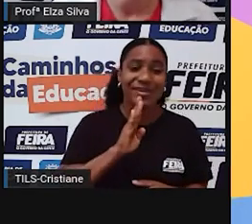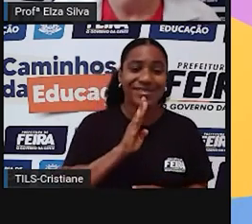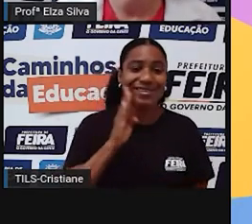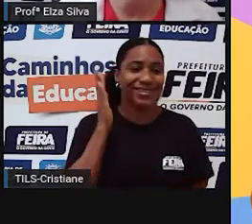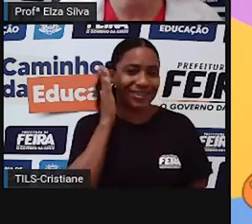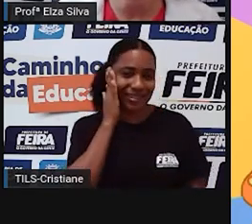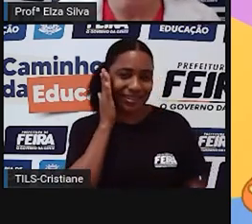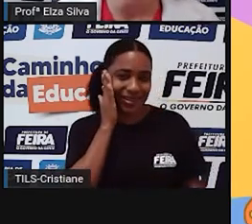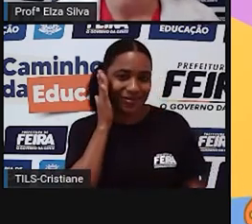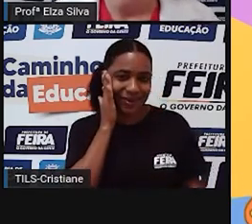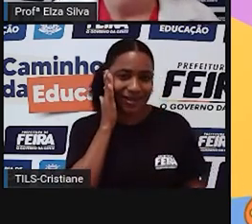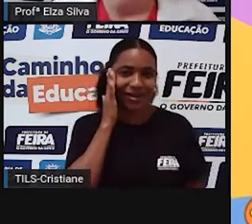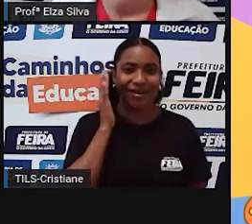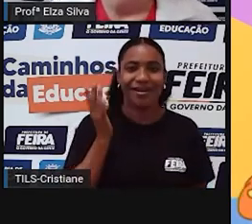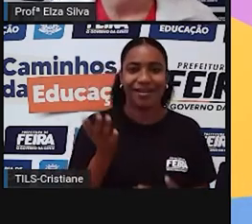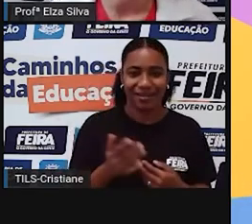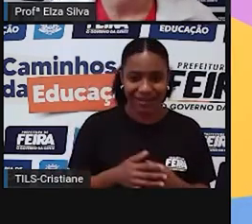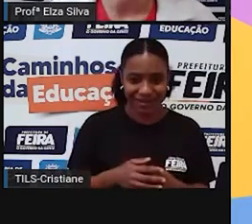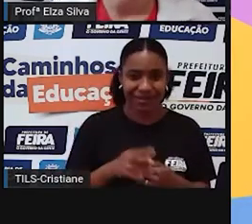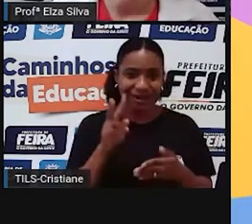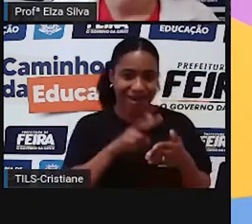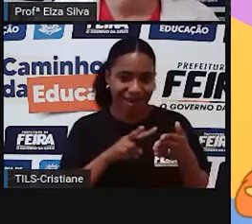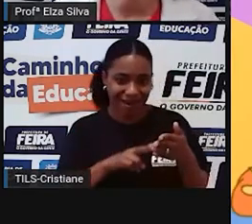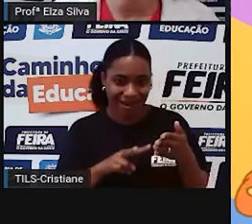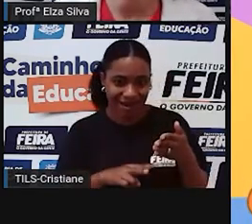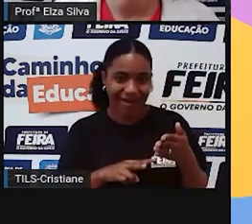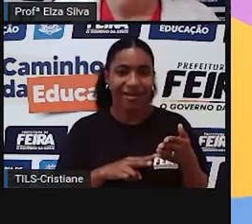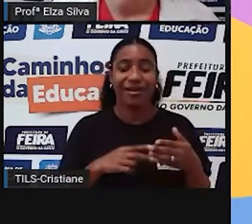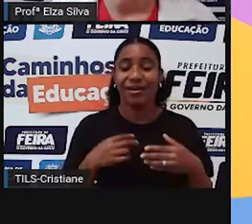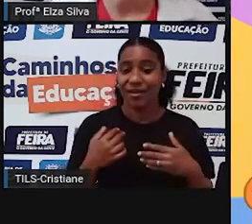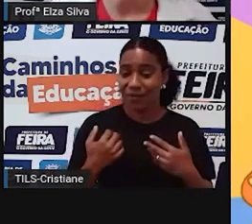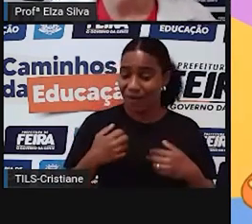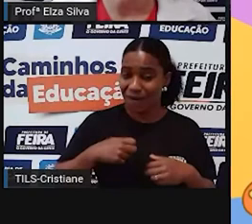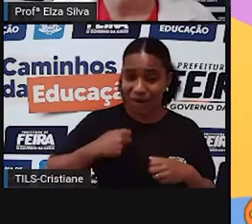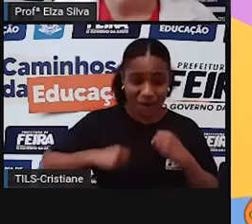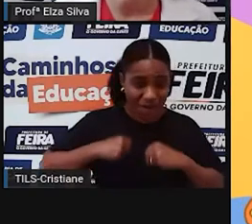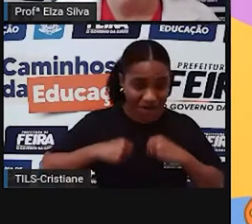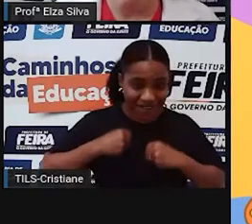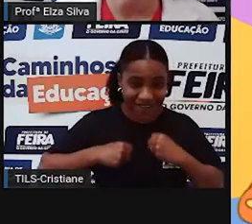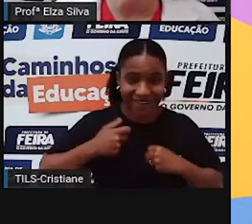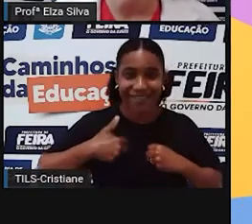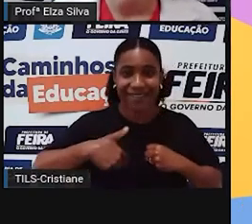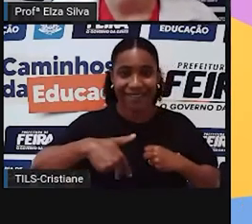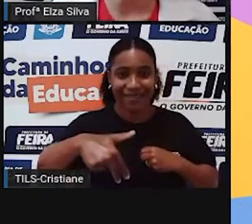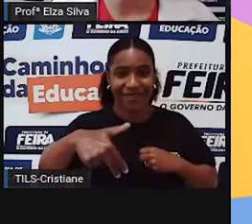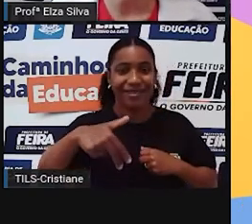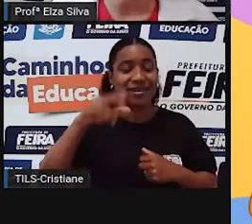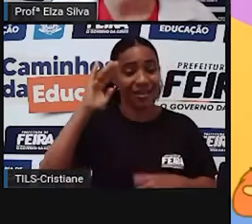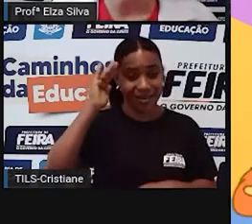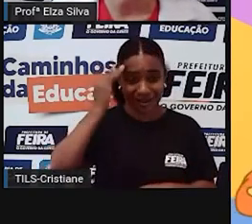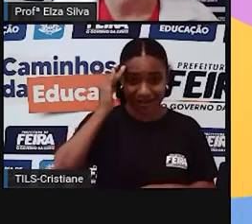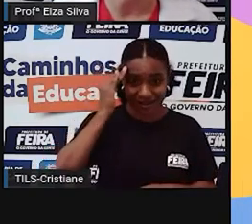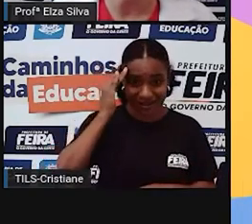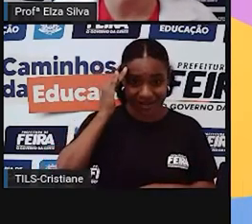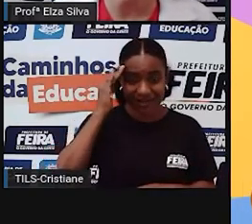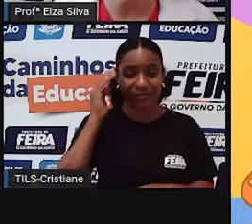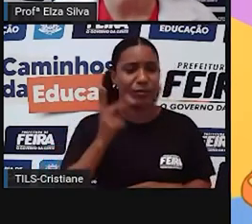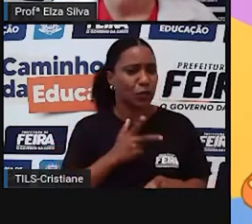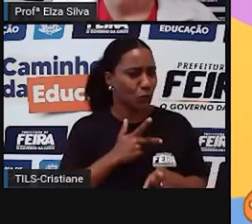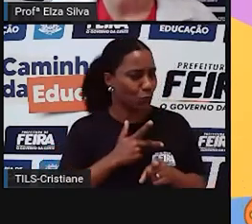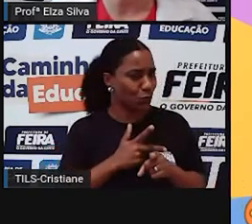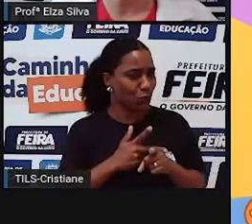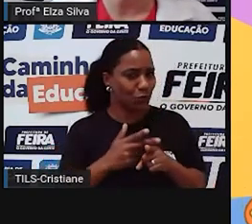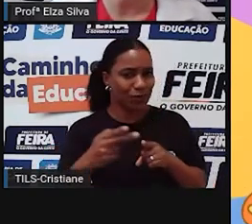saber, know, ler, read, correr, run, entender,